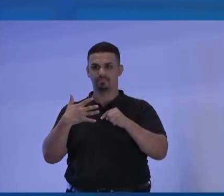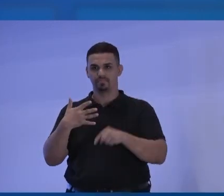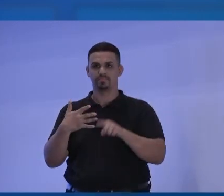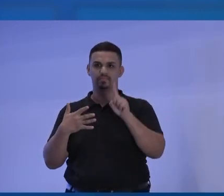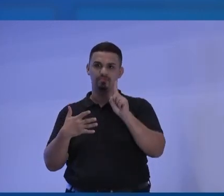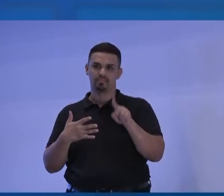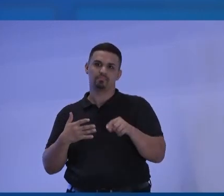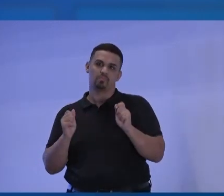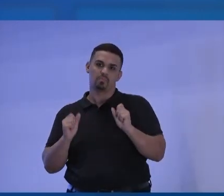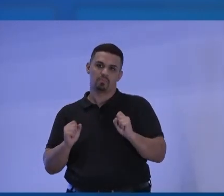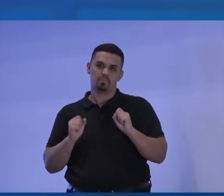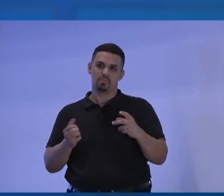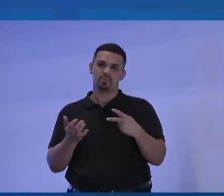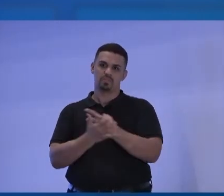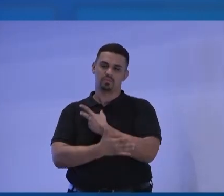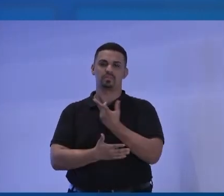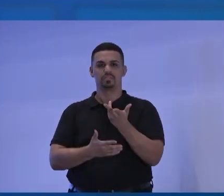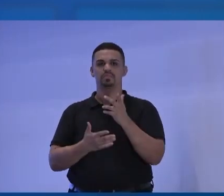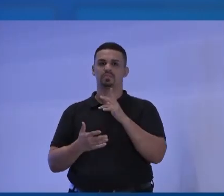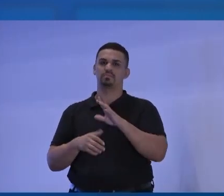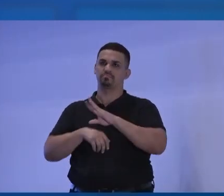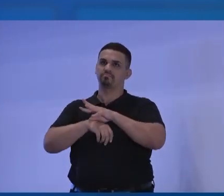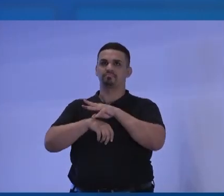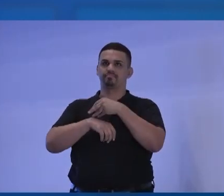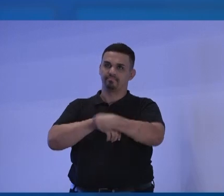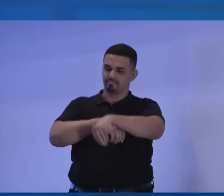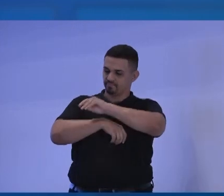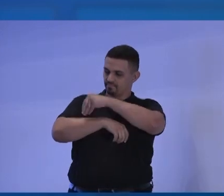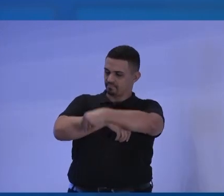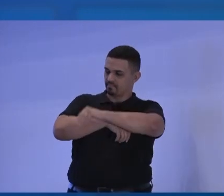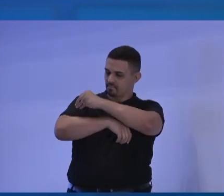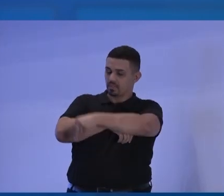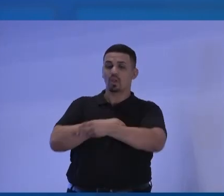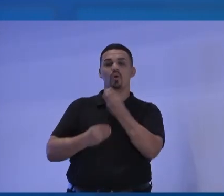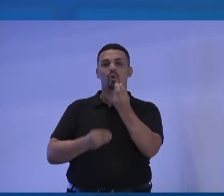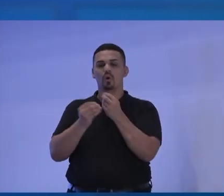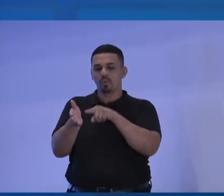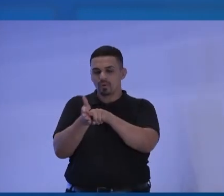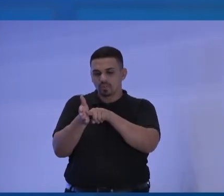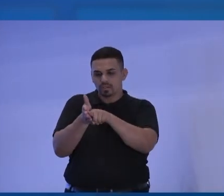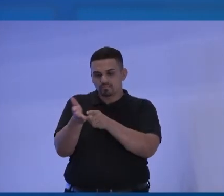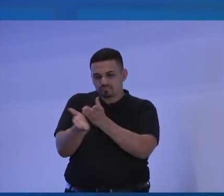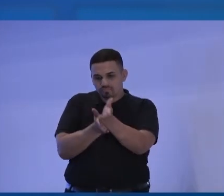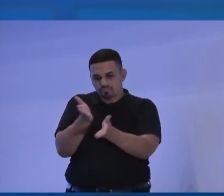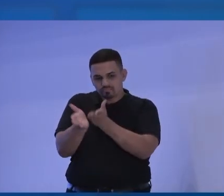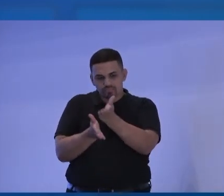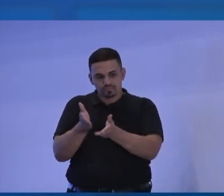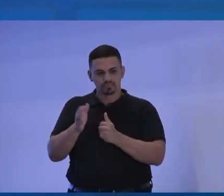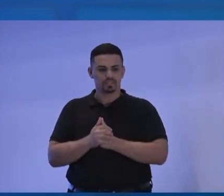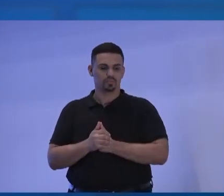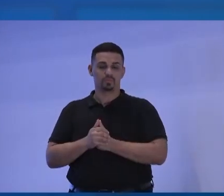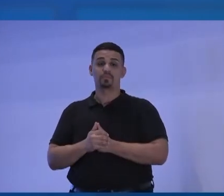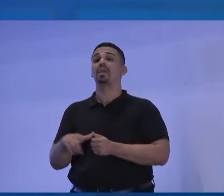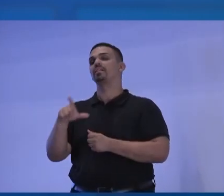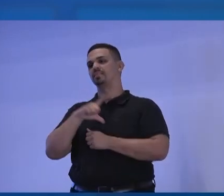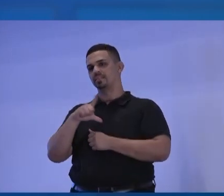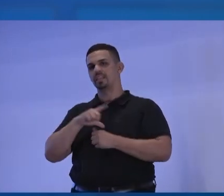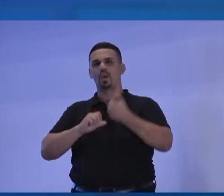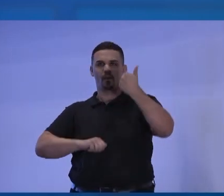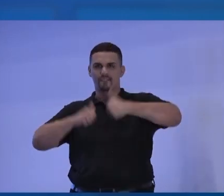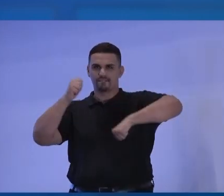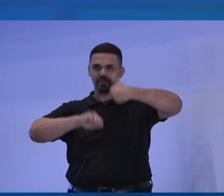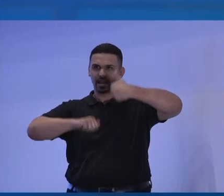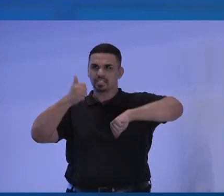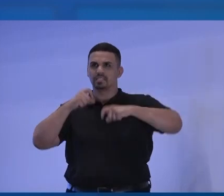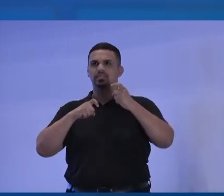de hanseníase. O diagnóstico, como é que é feito? Uma avaliação médica, né, vai investigar toda a